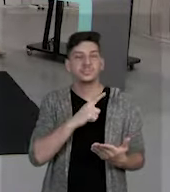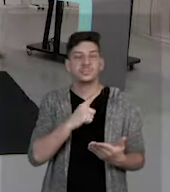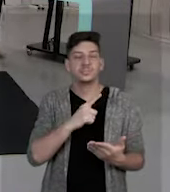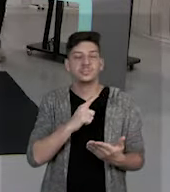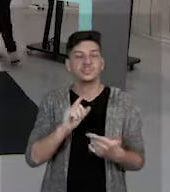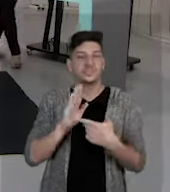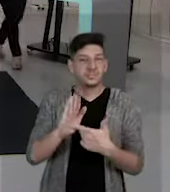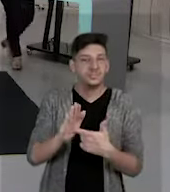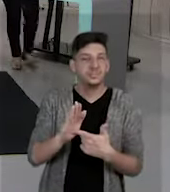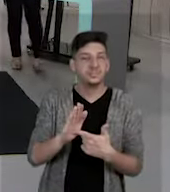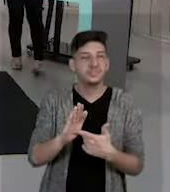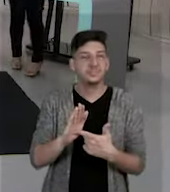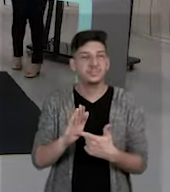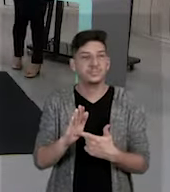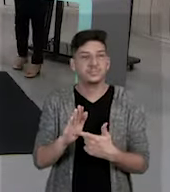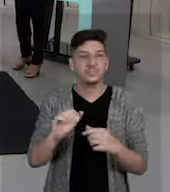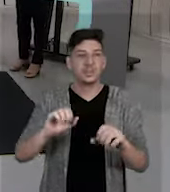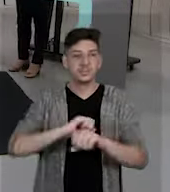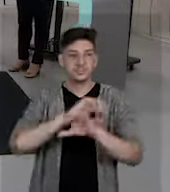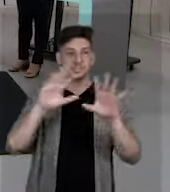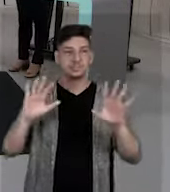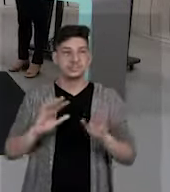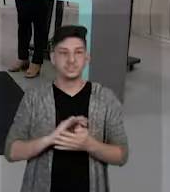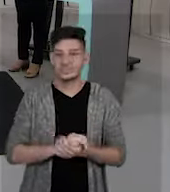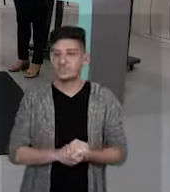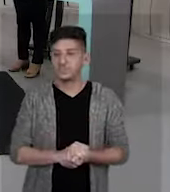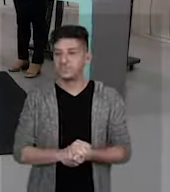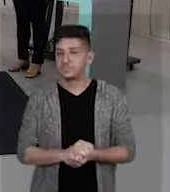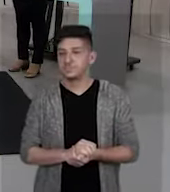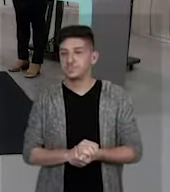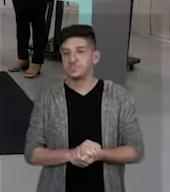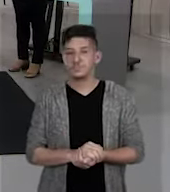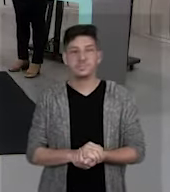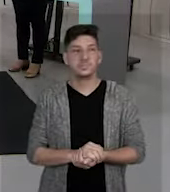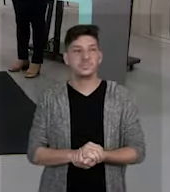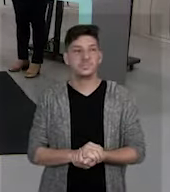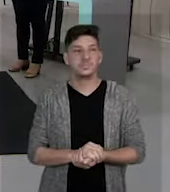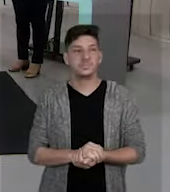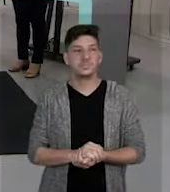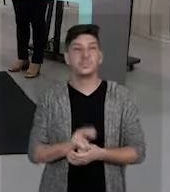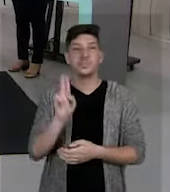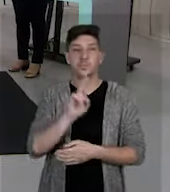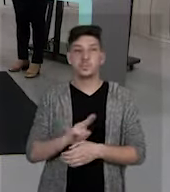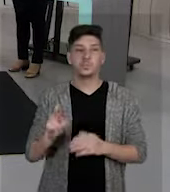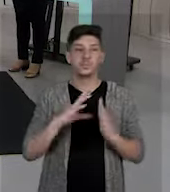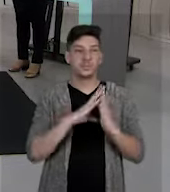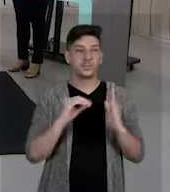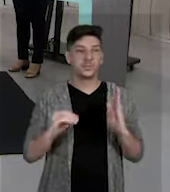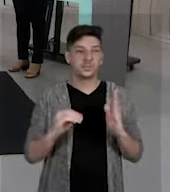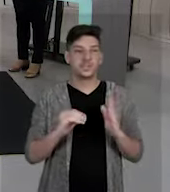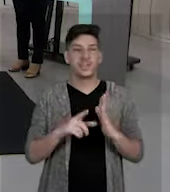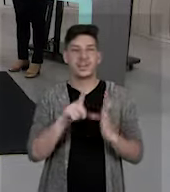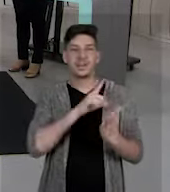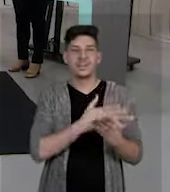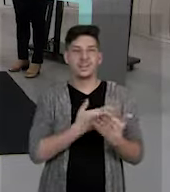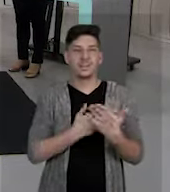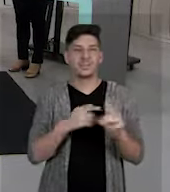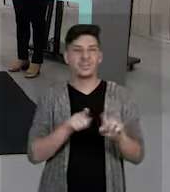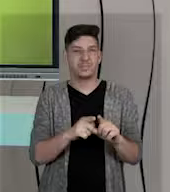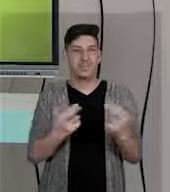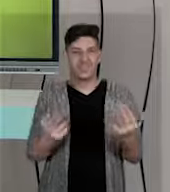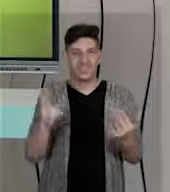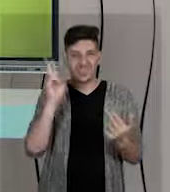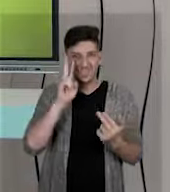pouco mais clara, com esse modelinho anatômico, que a gente já até utilizou na última aula também, mas o